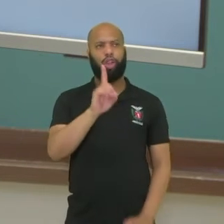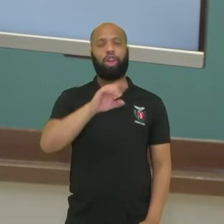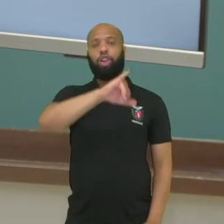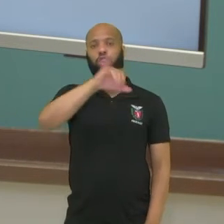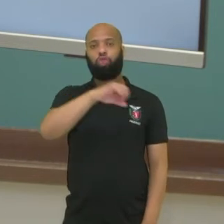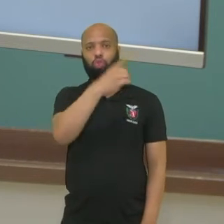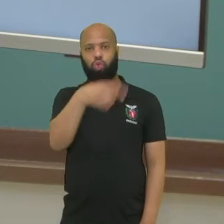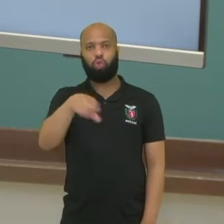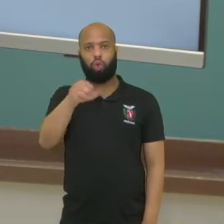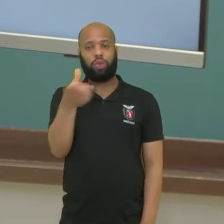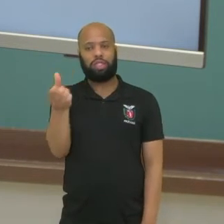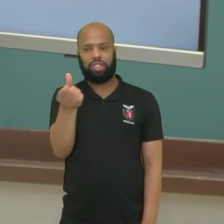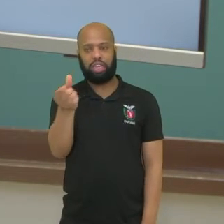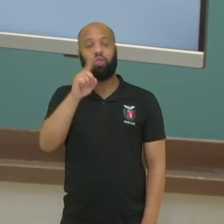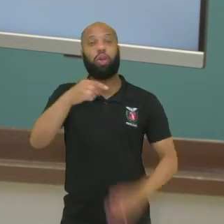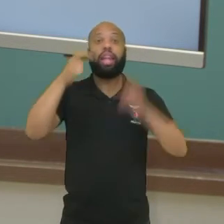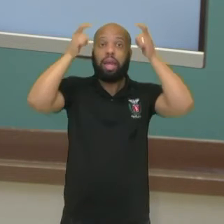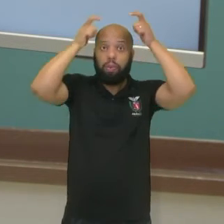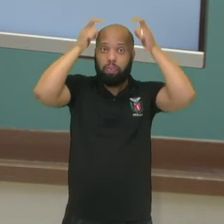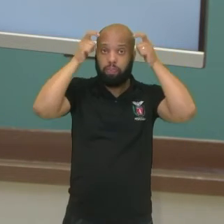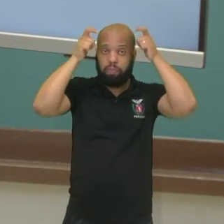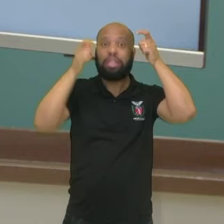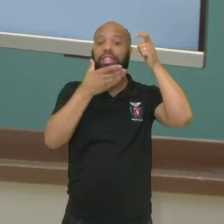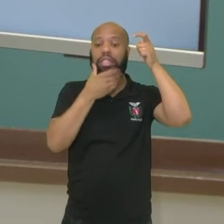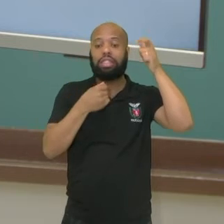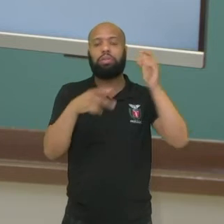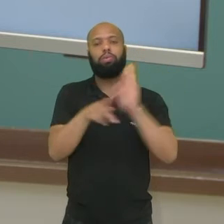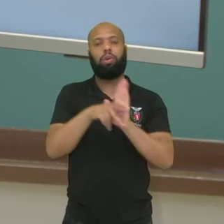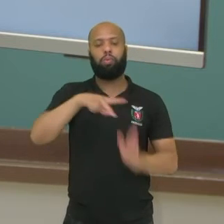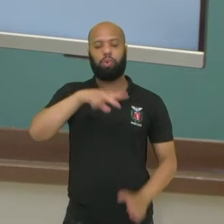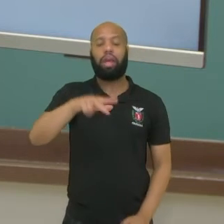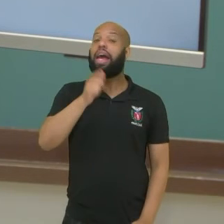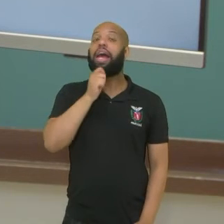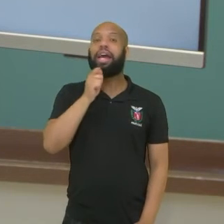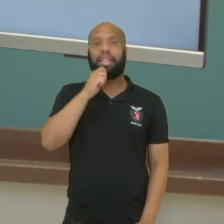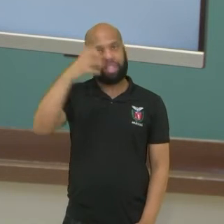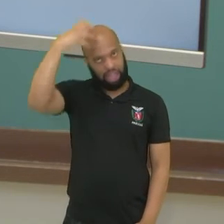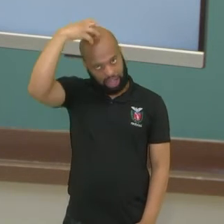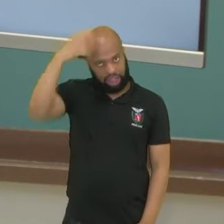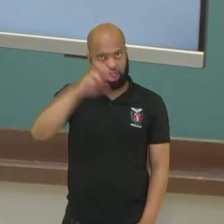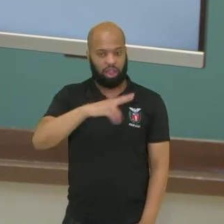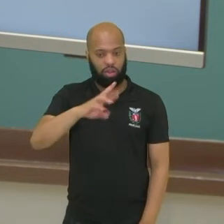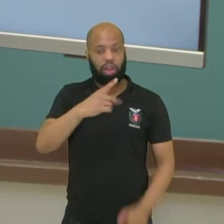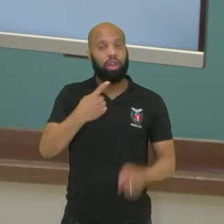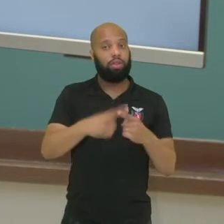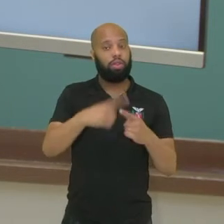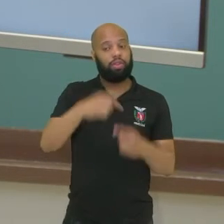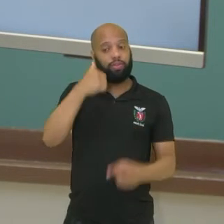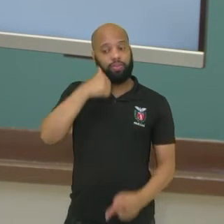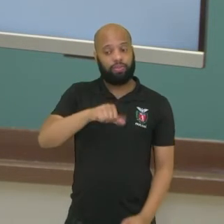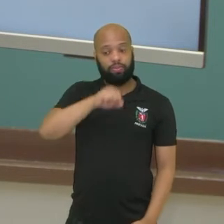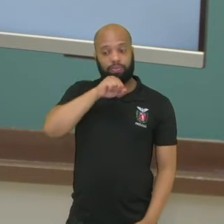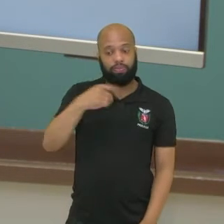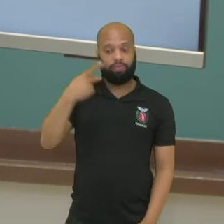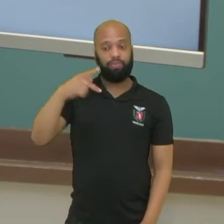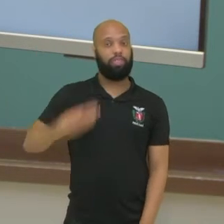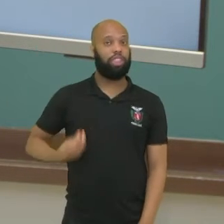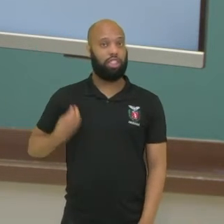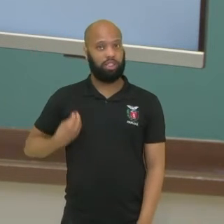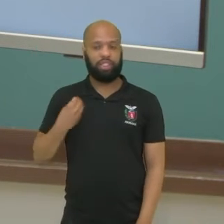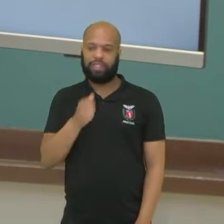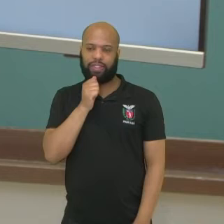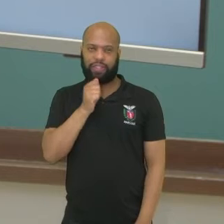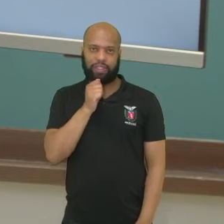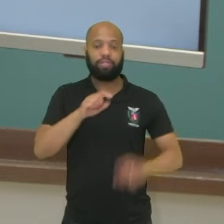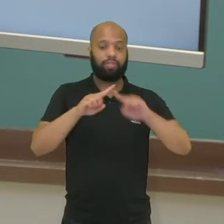Príncipe regente de Portugal, né? Ele ainda não era rei de Portugal, uma vez que sua mãe, Dona Maria, estava viva, mas ele era, de